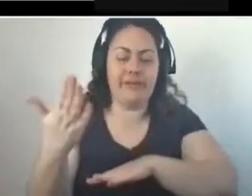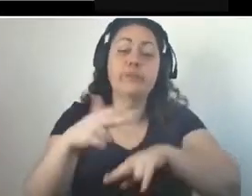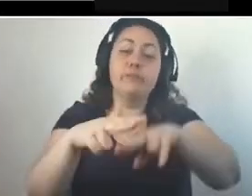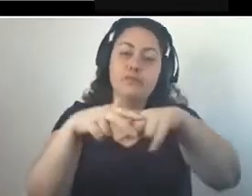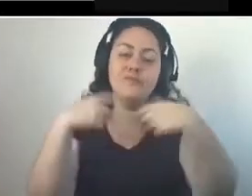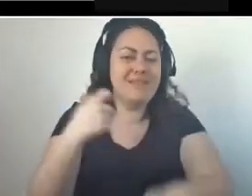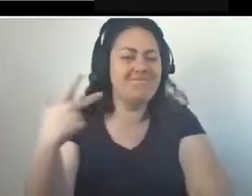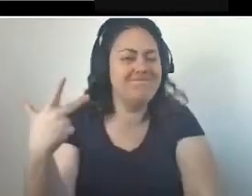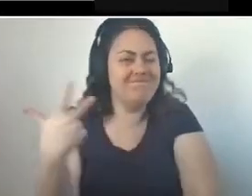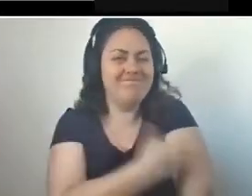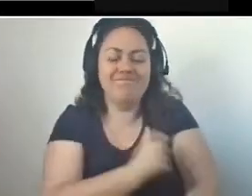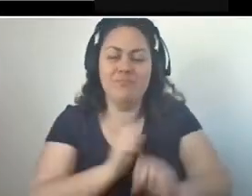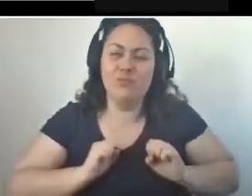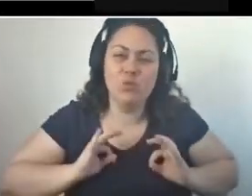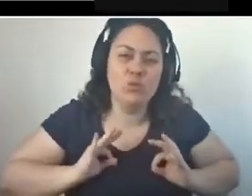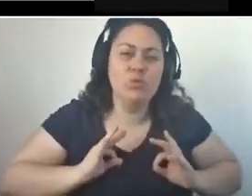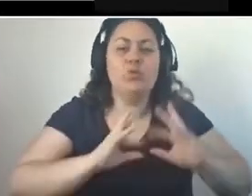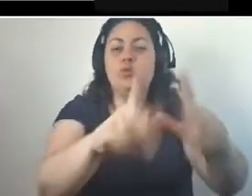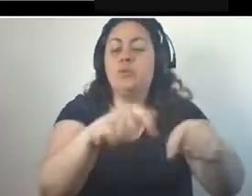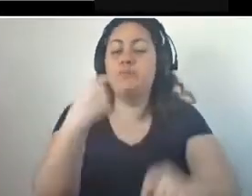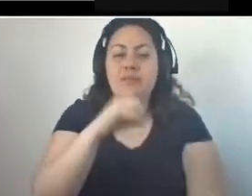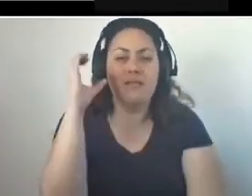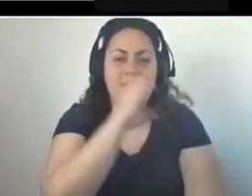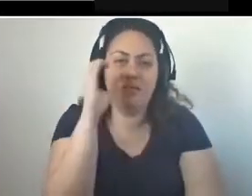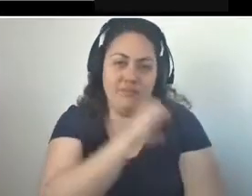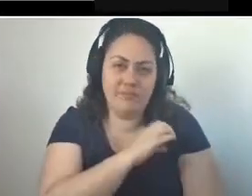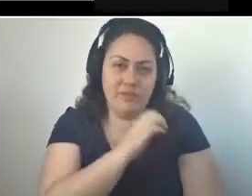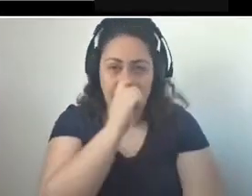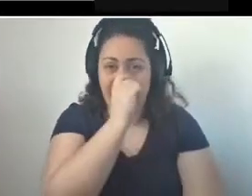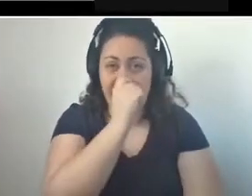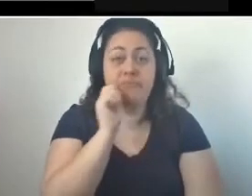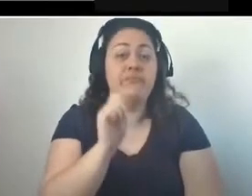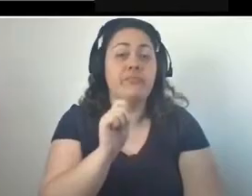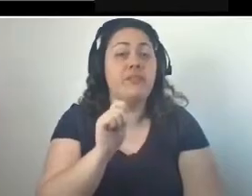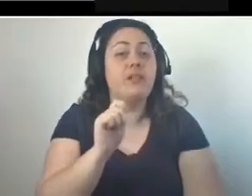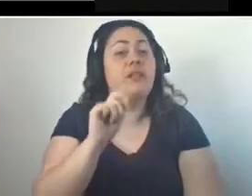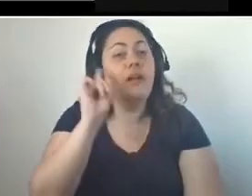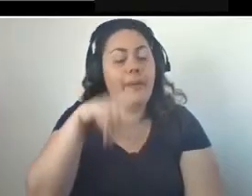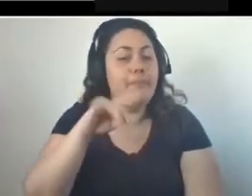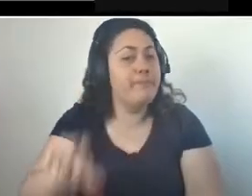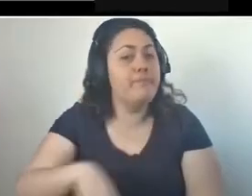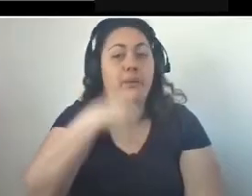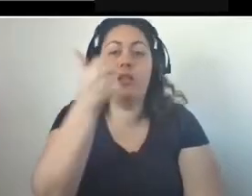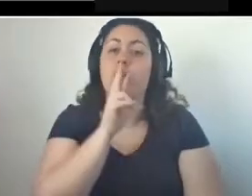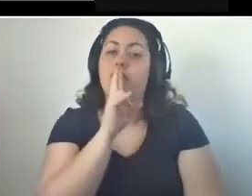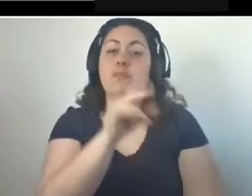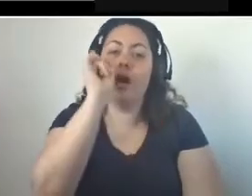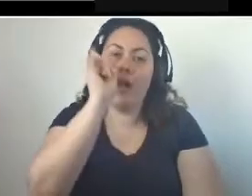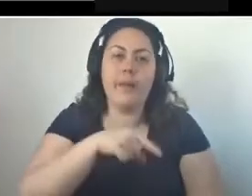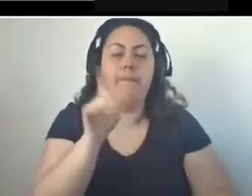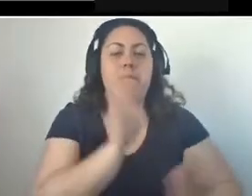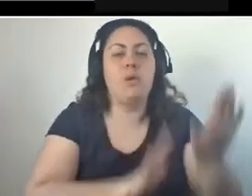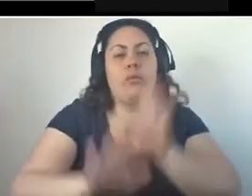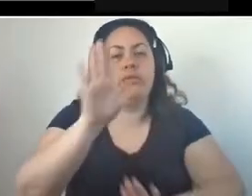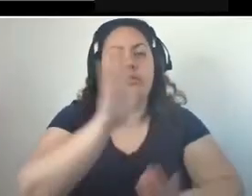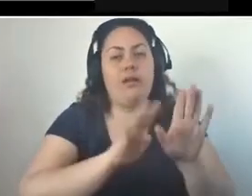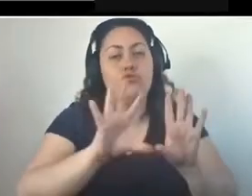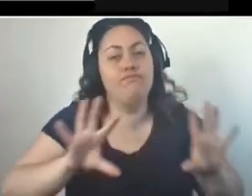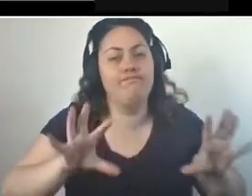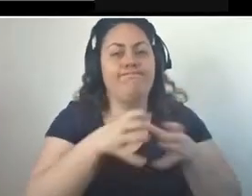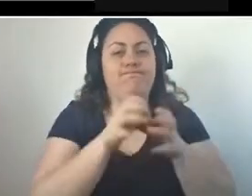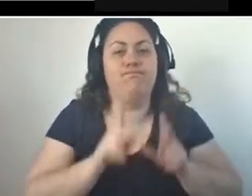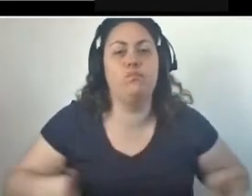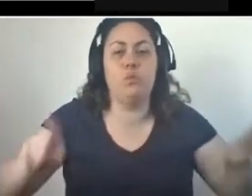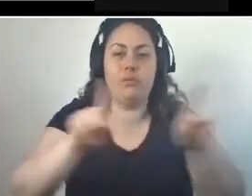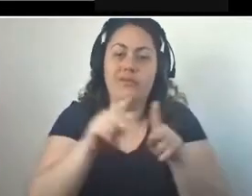massivamente. A melhor resposta vai ser a que fizer isso, a que proteger a população. Tá? Então, aqui para vocês fica o convite para conhecer o